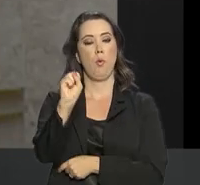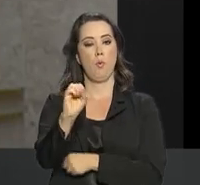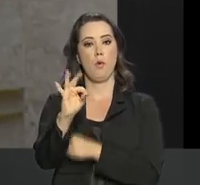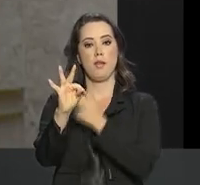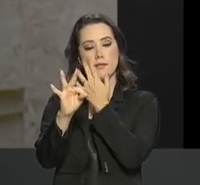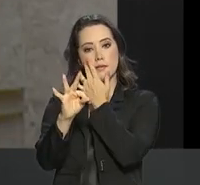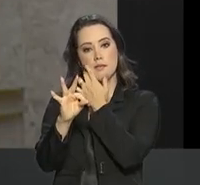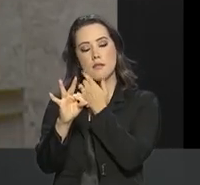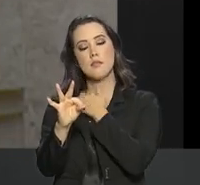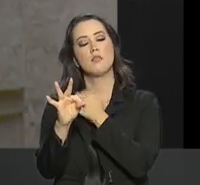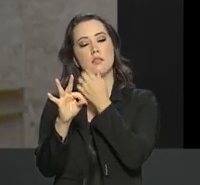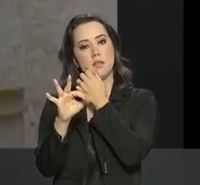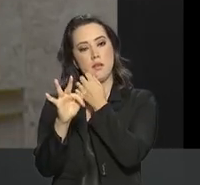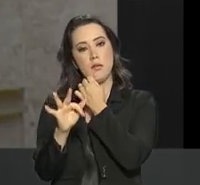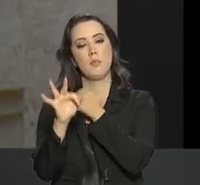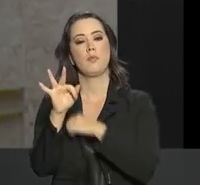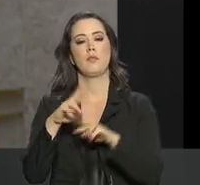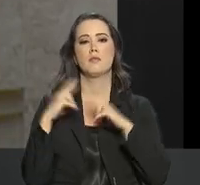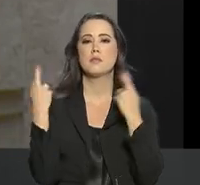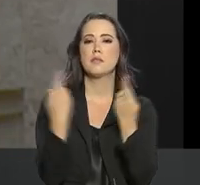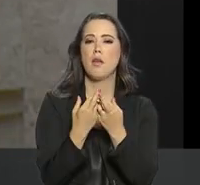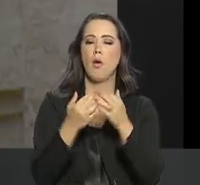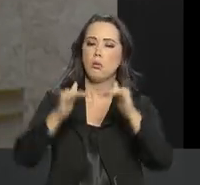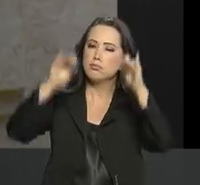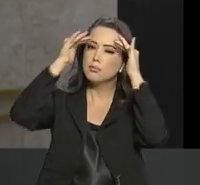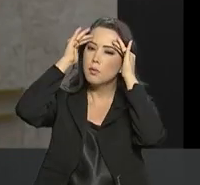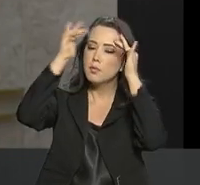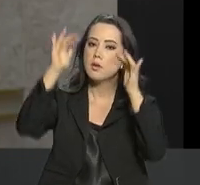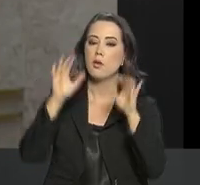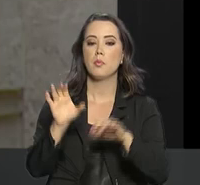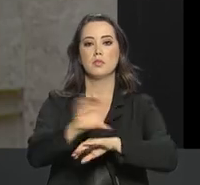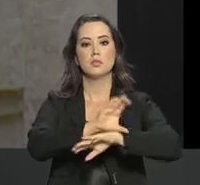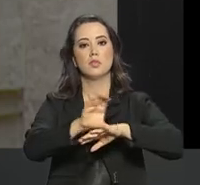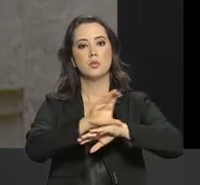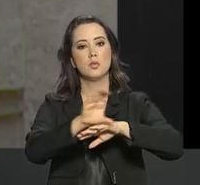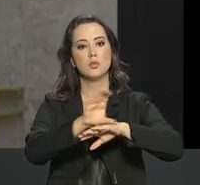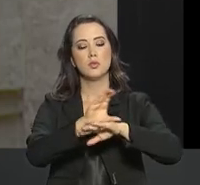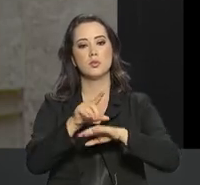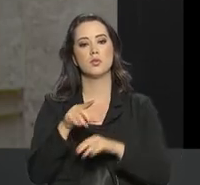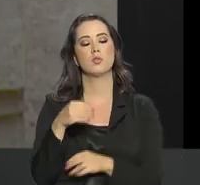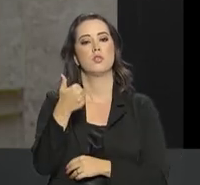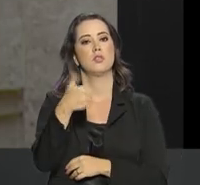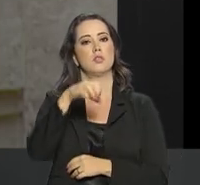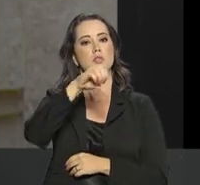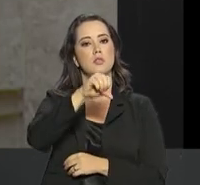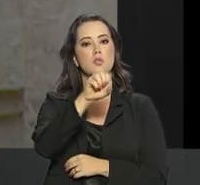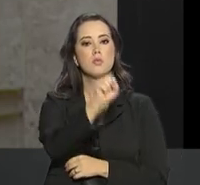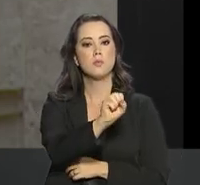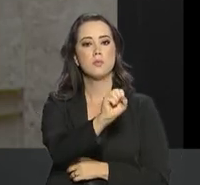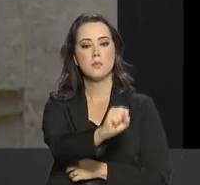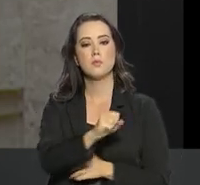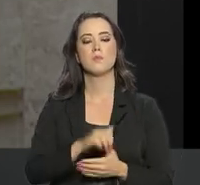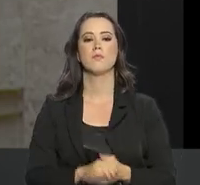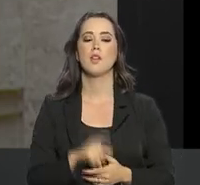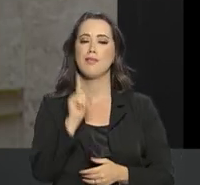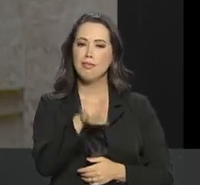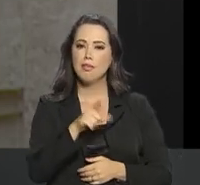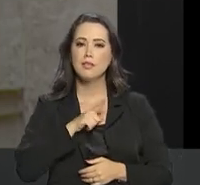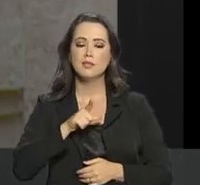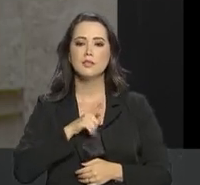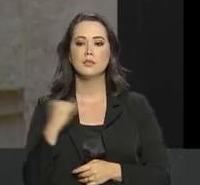Constitucional, se reúne para fazer uma homenagem à Constituição de 1988, isto